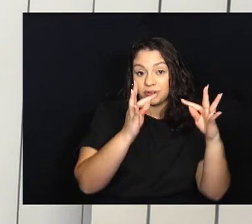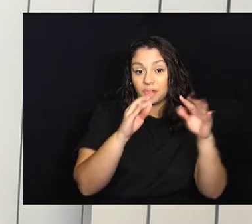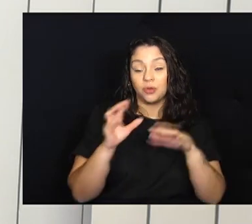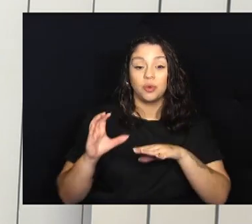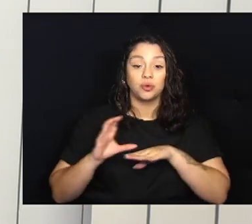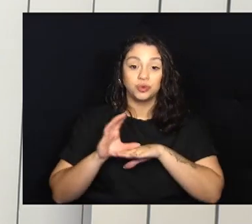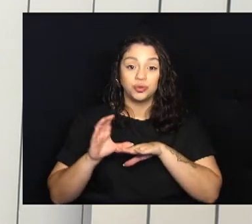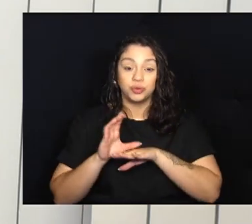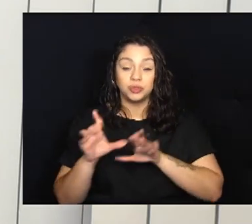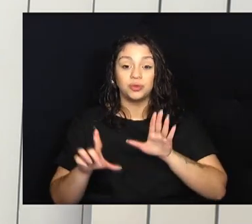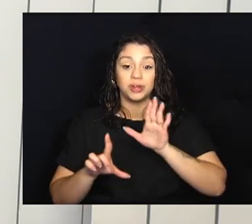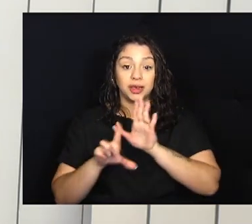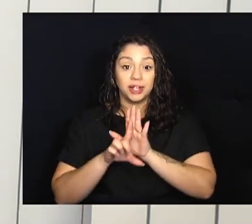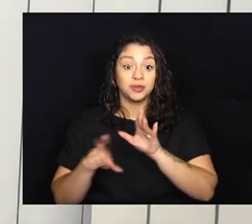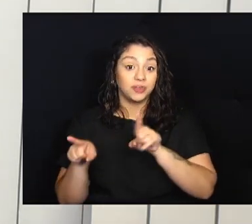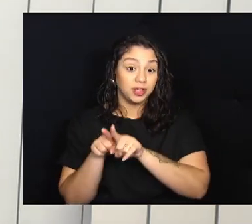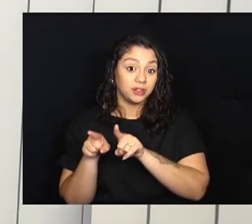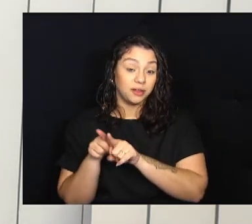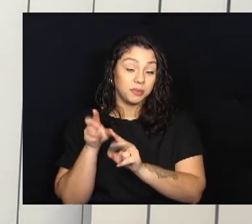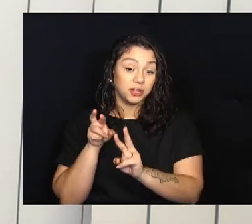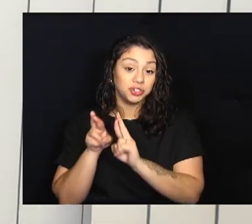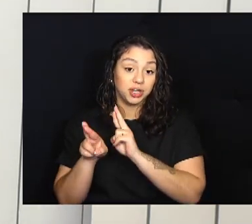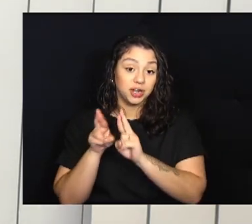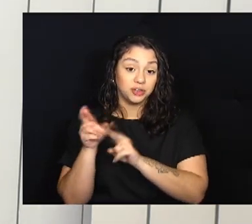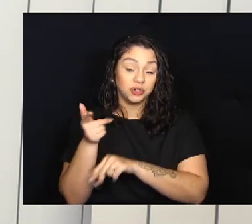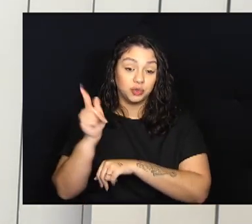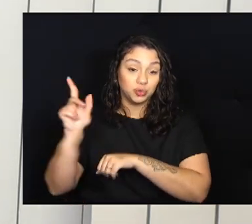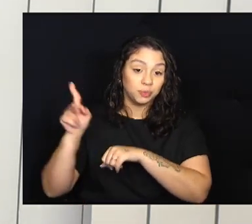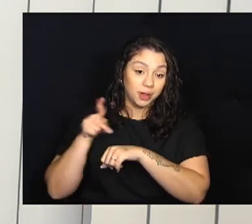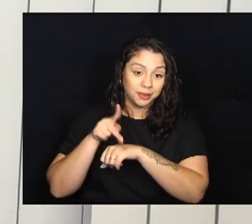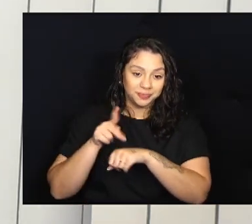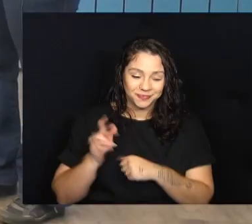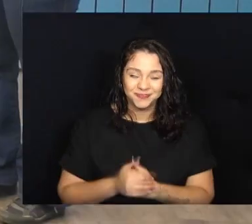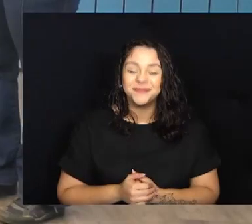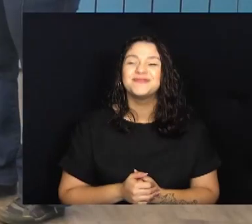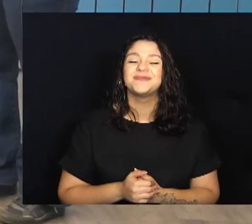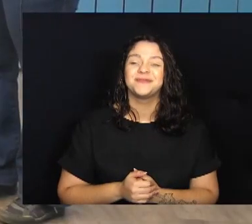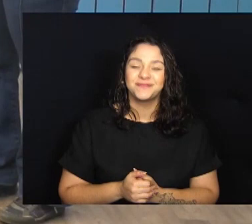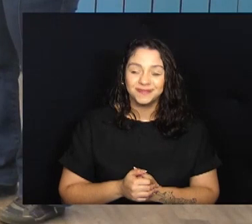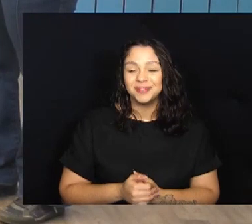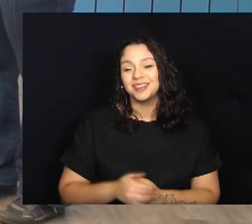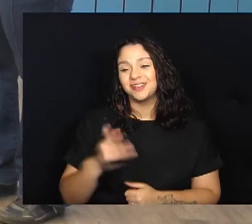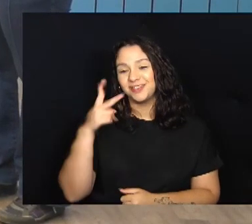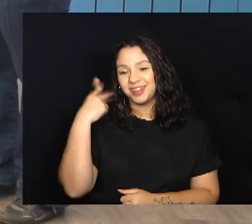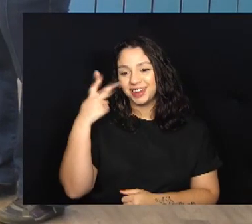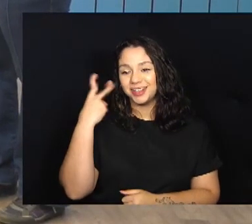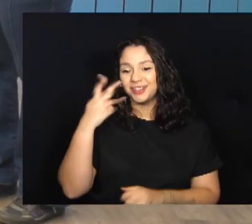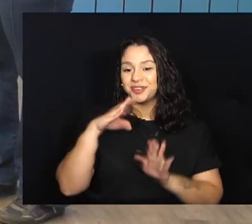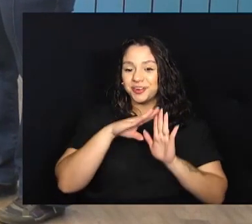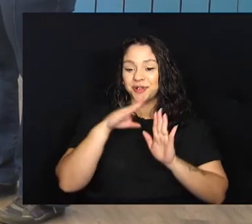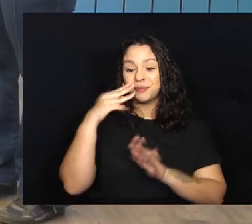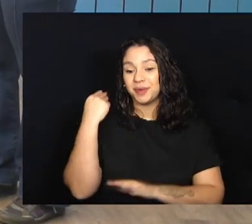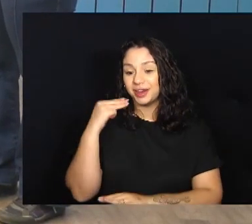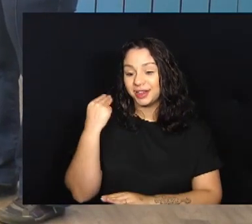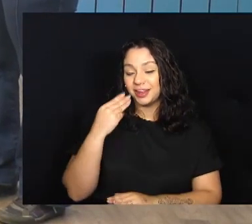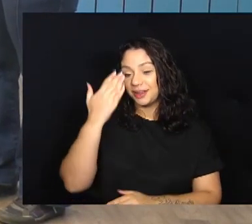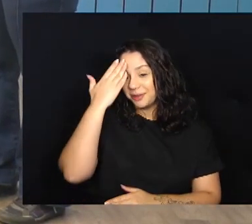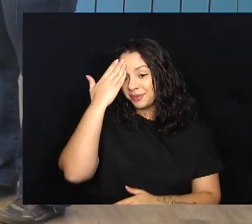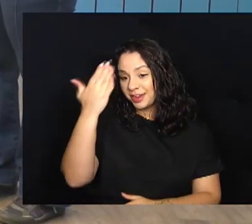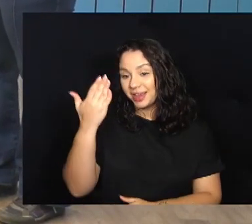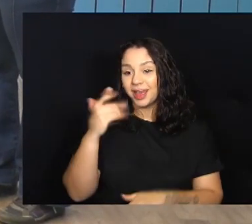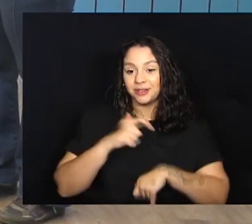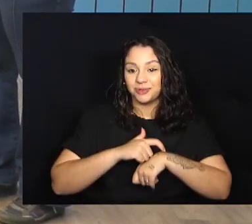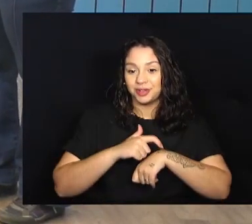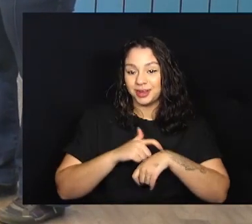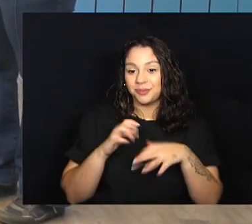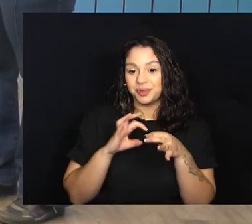Constituição e Legalidade e de Relações Internacionais. Vereadora Mariana Conte, muito obrigado pela disponibilidade do seu